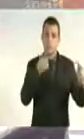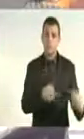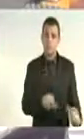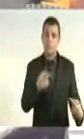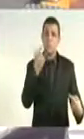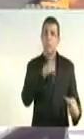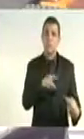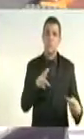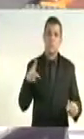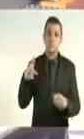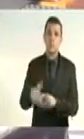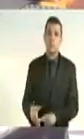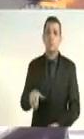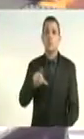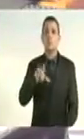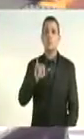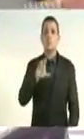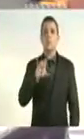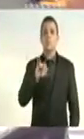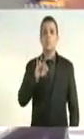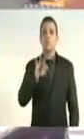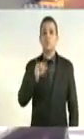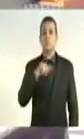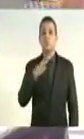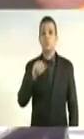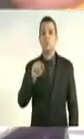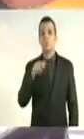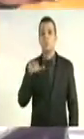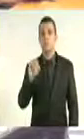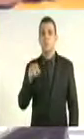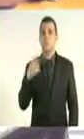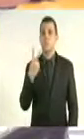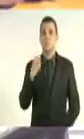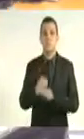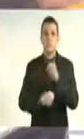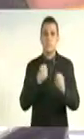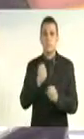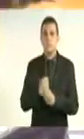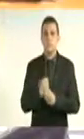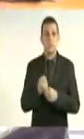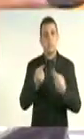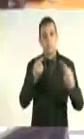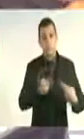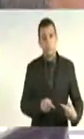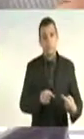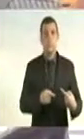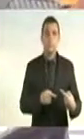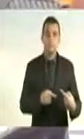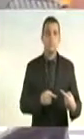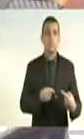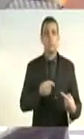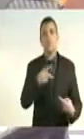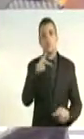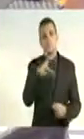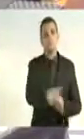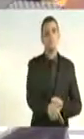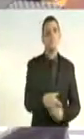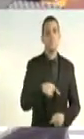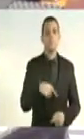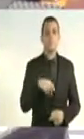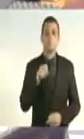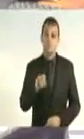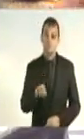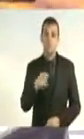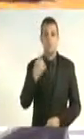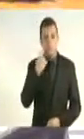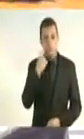impedir que era uma licitação para 2 anos. Então, acho o seguinte, se há uma incerteza, está aí a Justiça para responder.